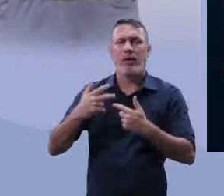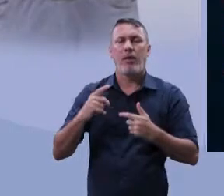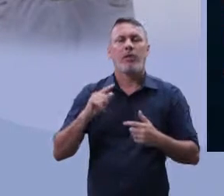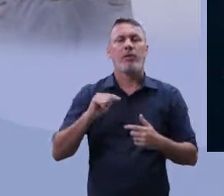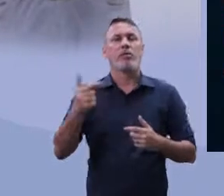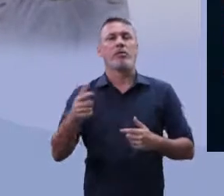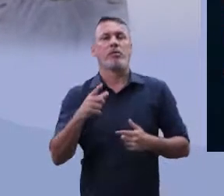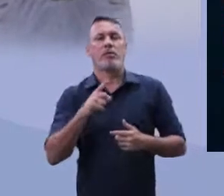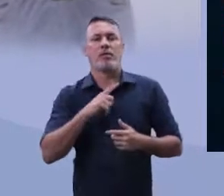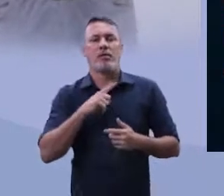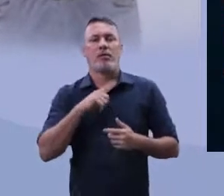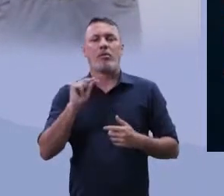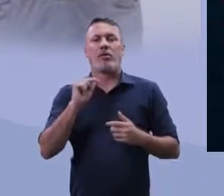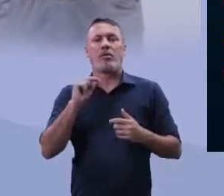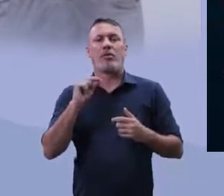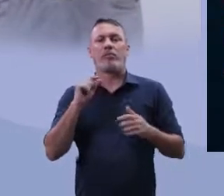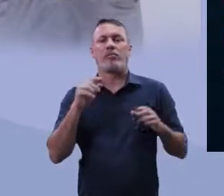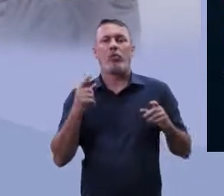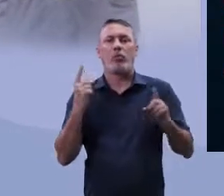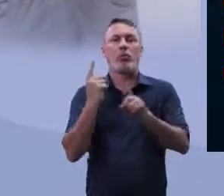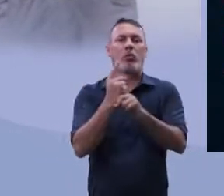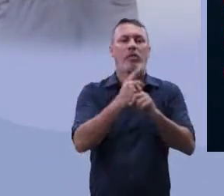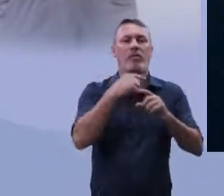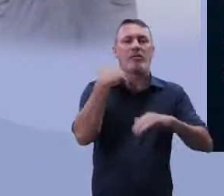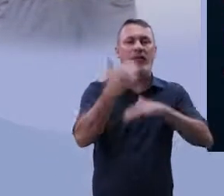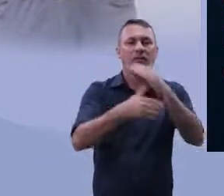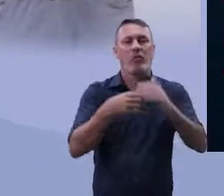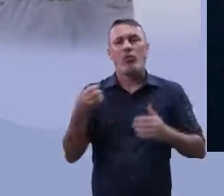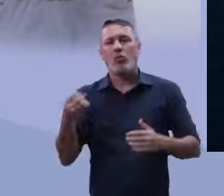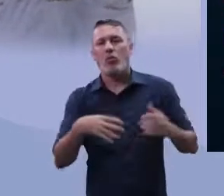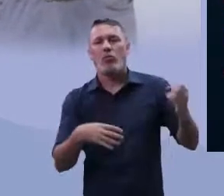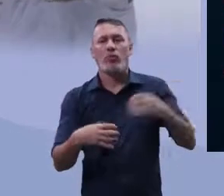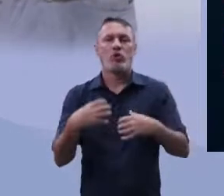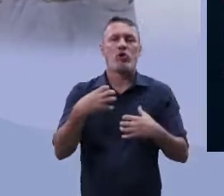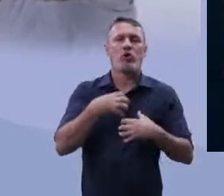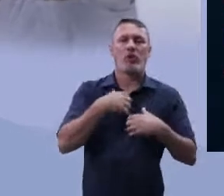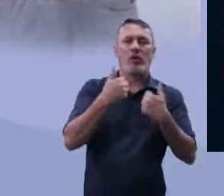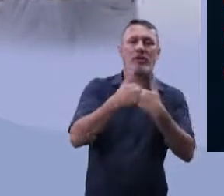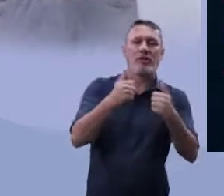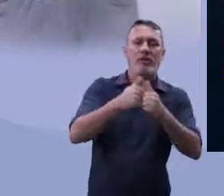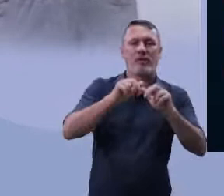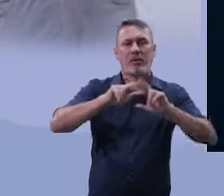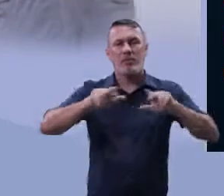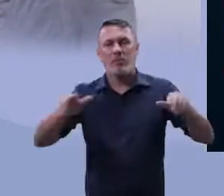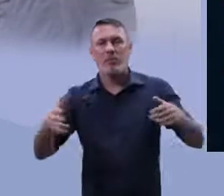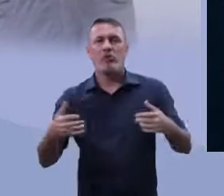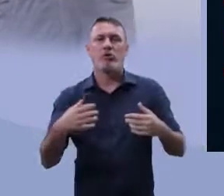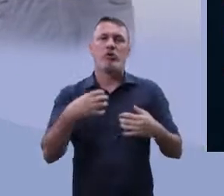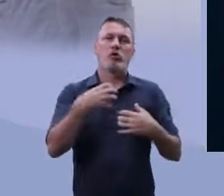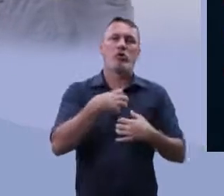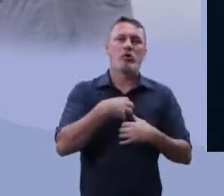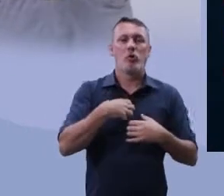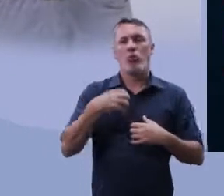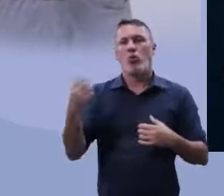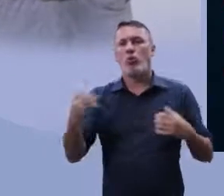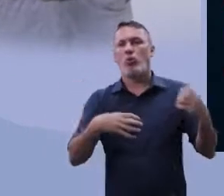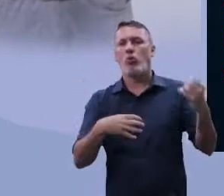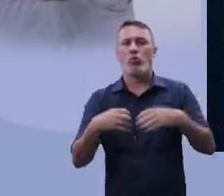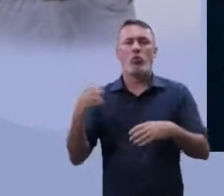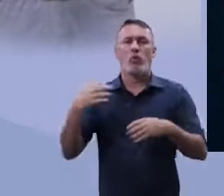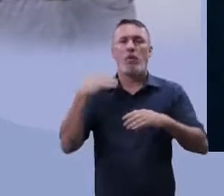ações. E aí é quando nós vamos ter um desenvolvimento de novas formas de transporte, um desenvolvimento de